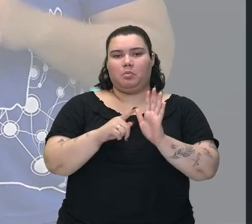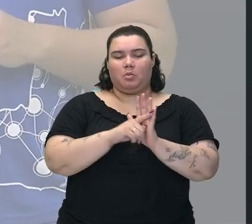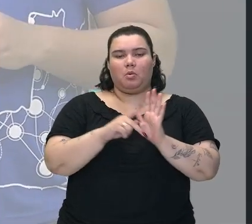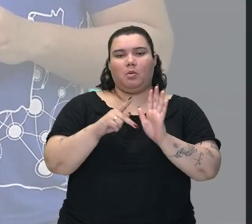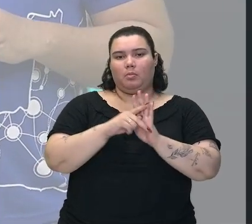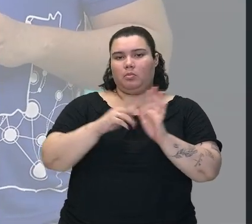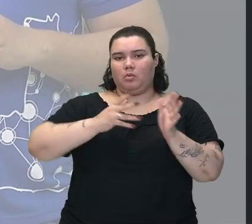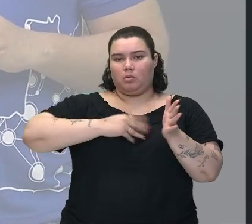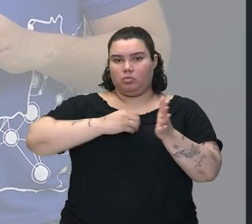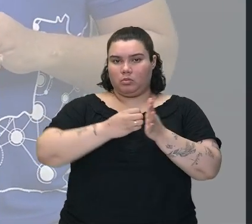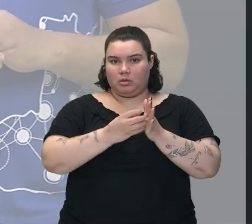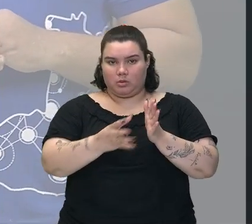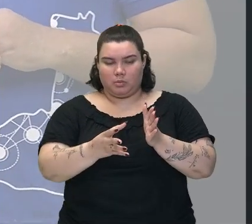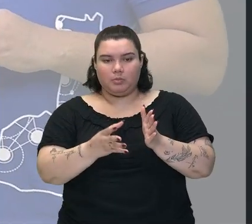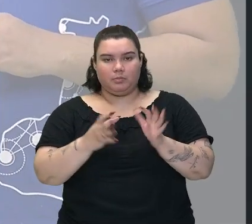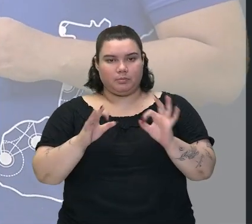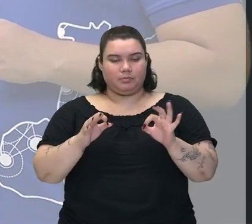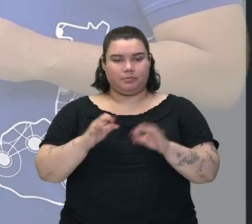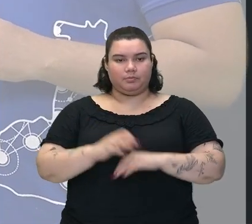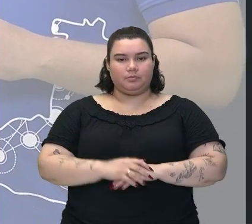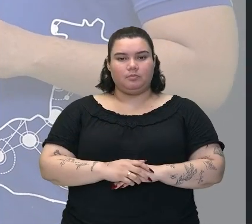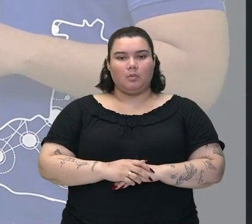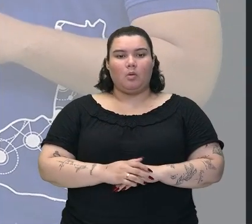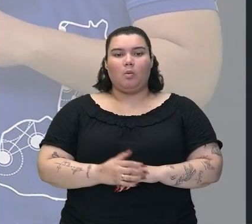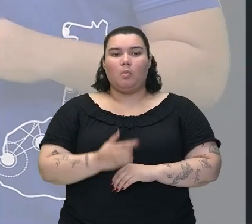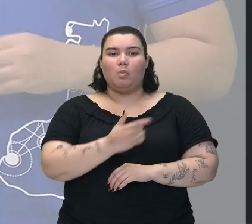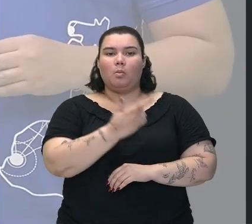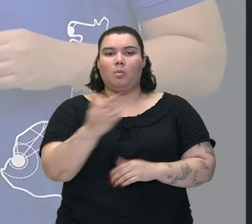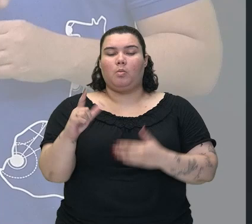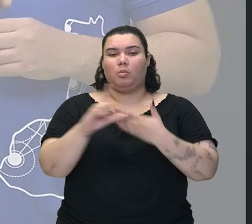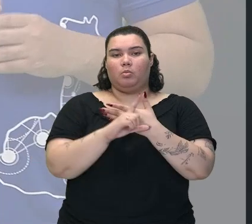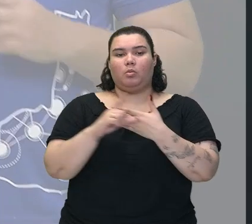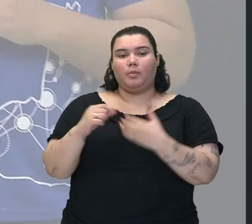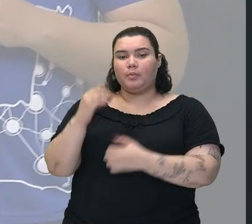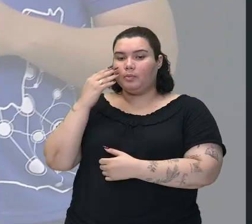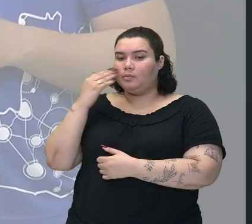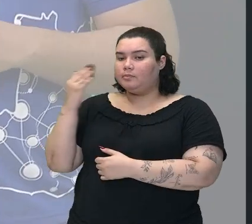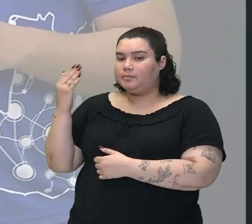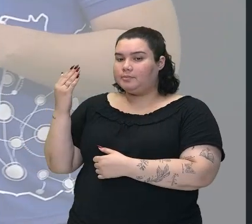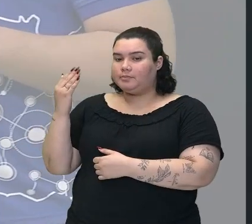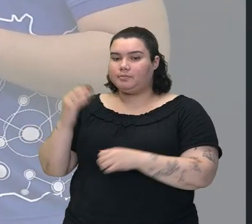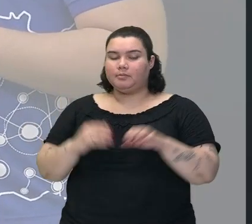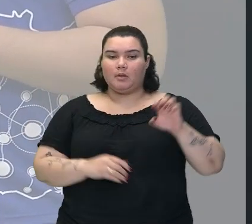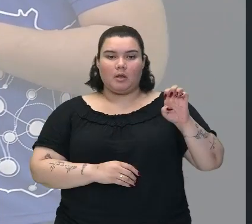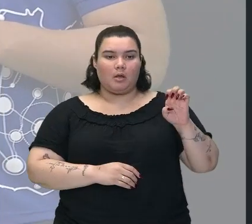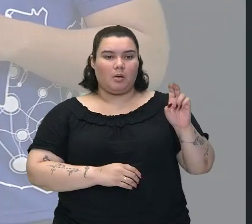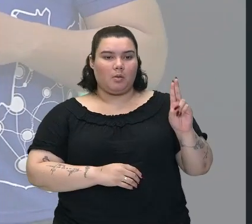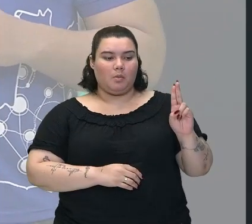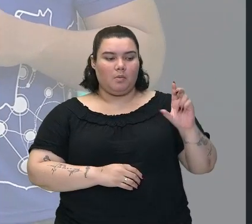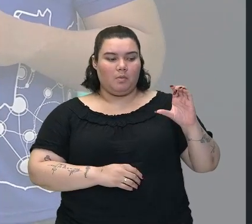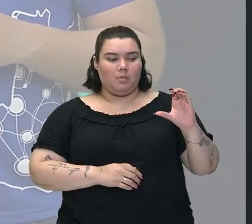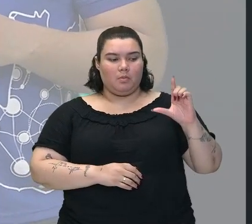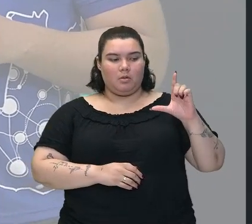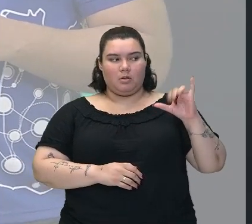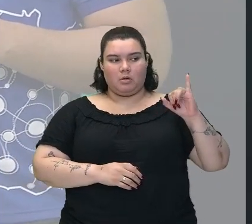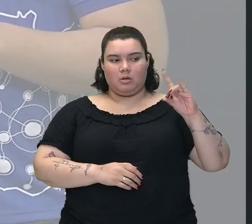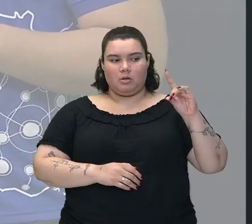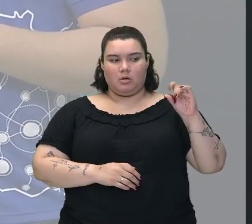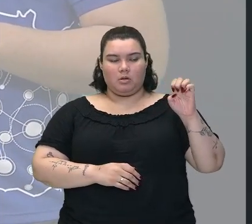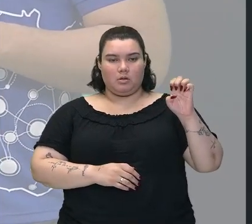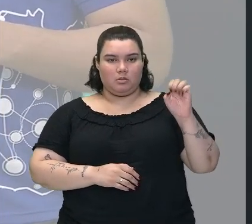poemas. Outro autor importante que nós temos também é Euclides da Cunha. Então, o autor de Os Sertões, ele